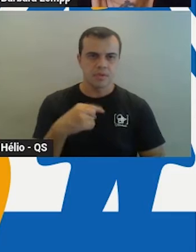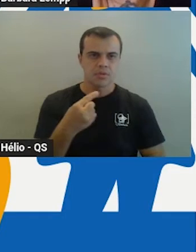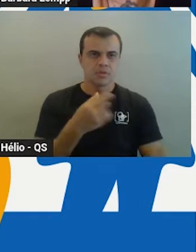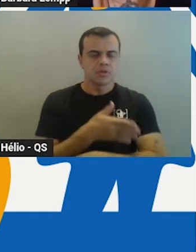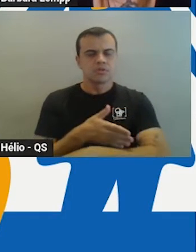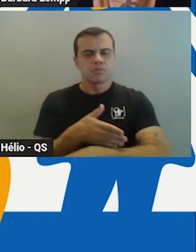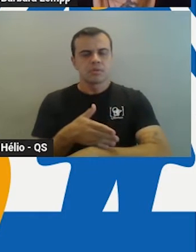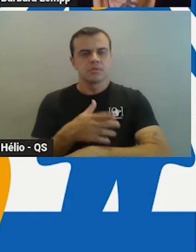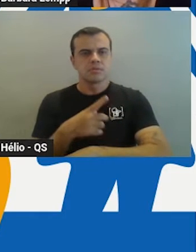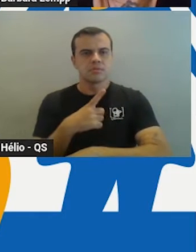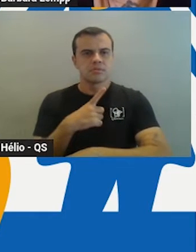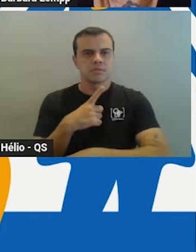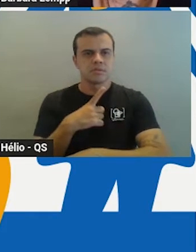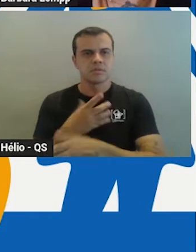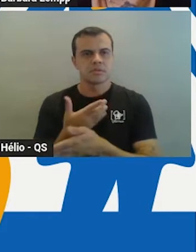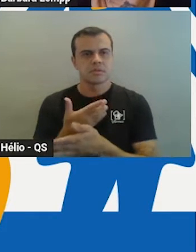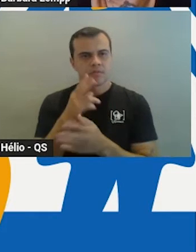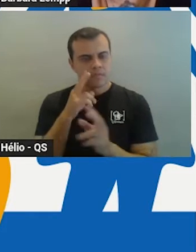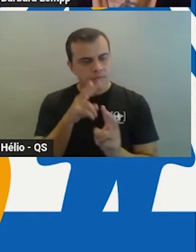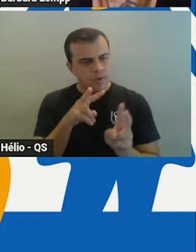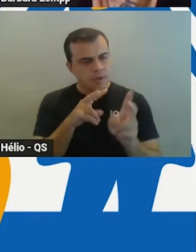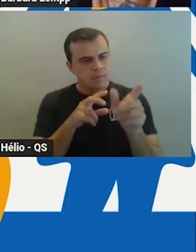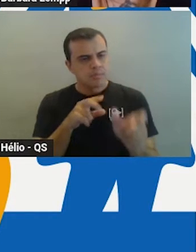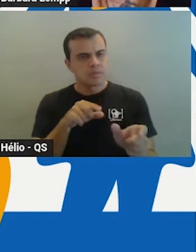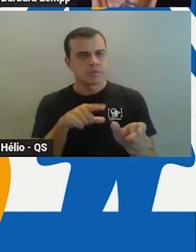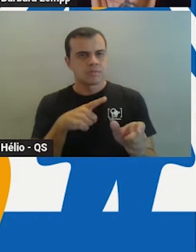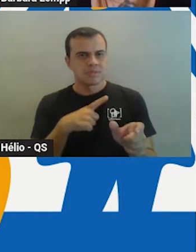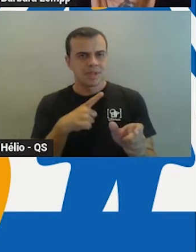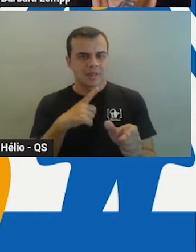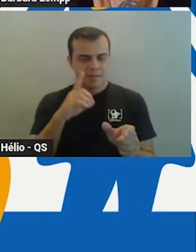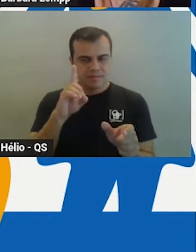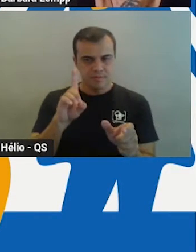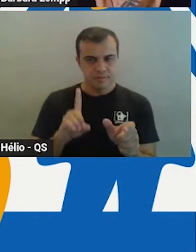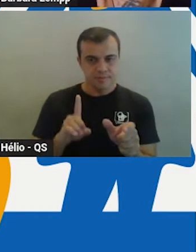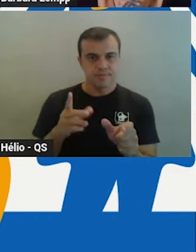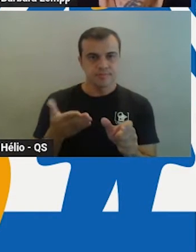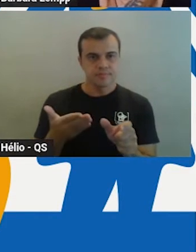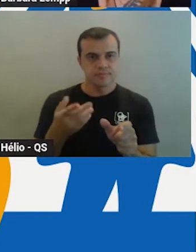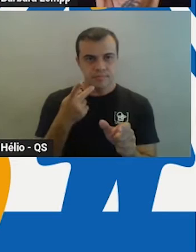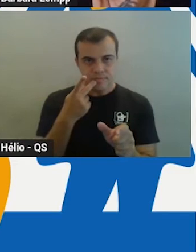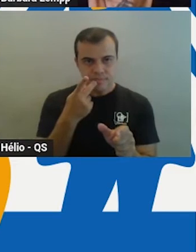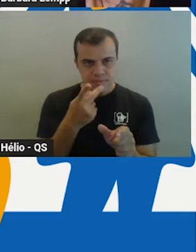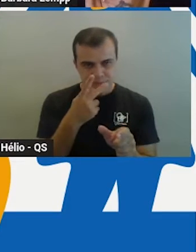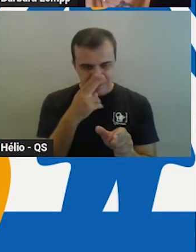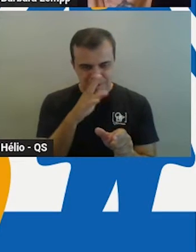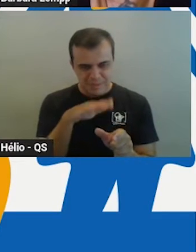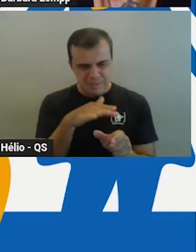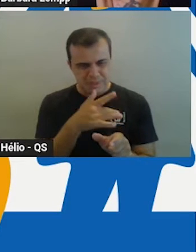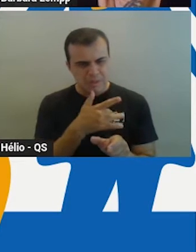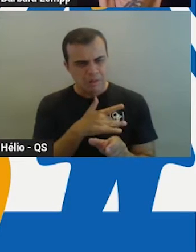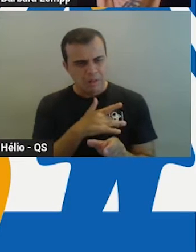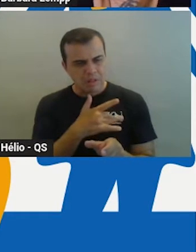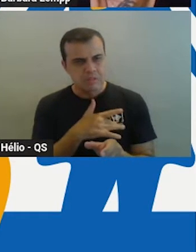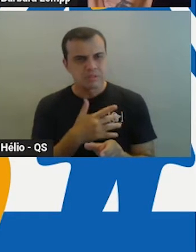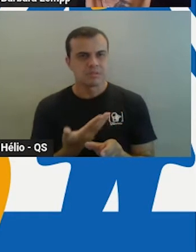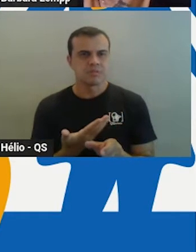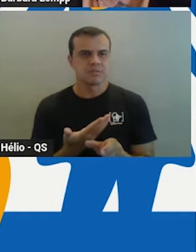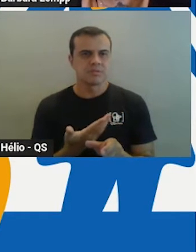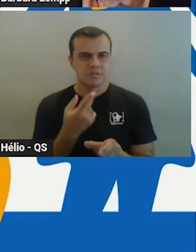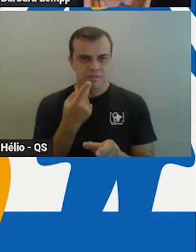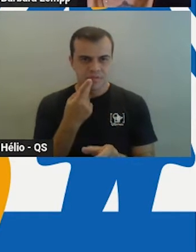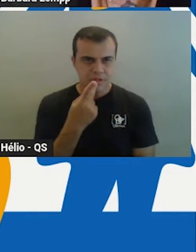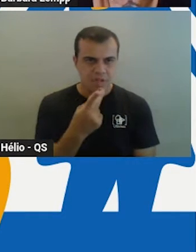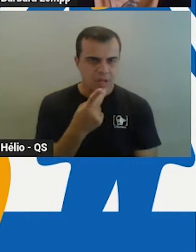coisa de ver uma pessoa com deficiência e tratar ela, às vezes, com coitadismo, tratar ela como